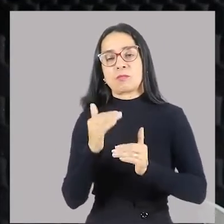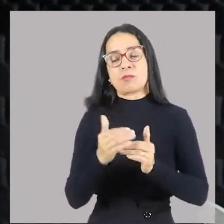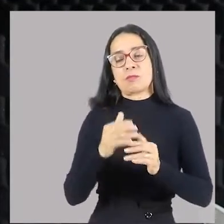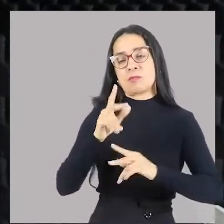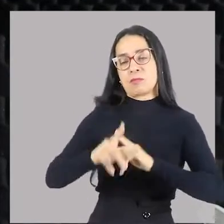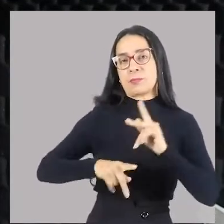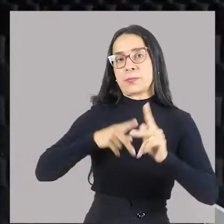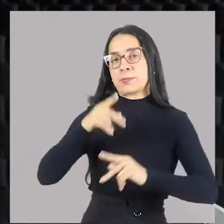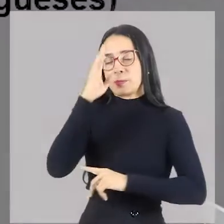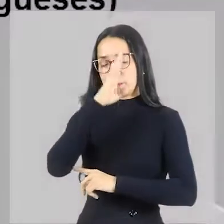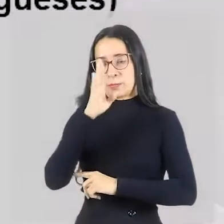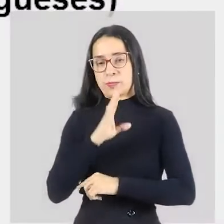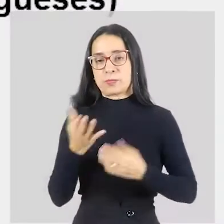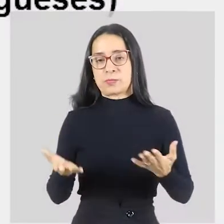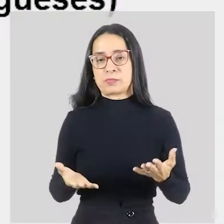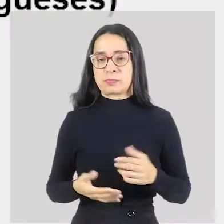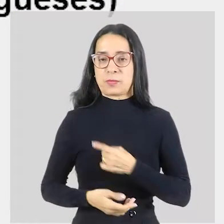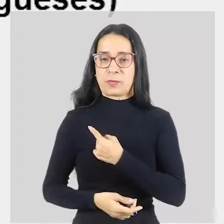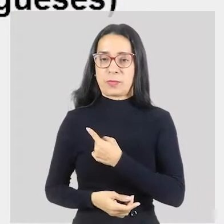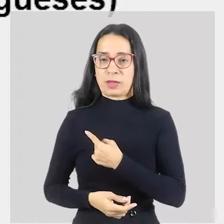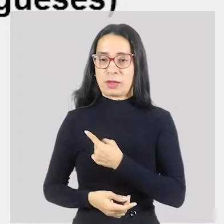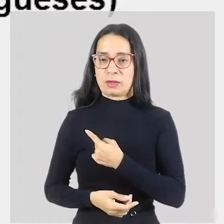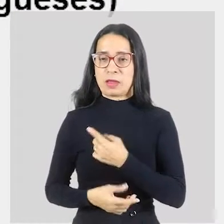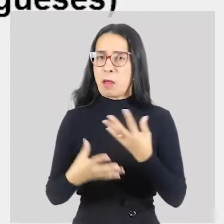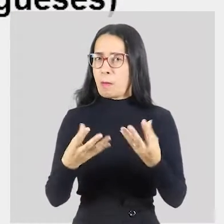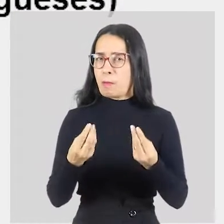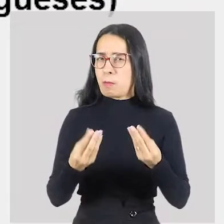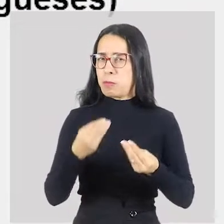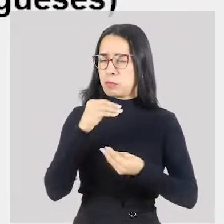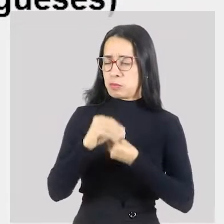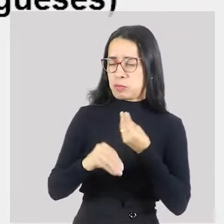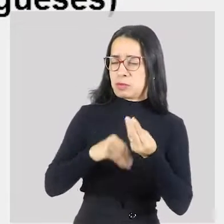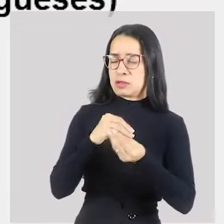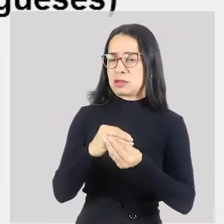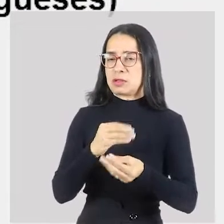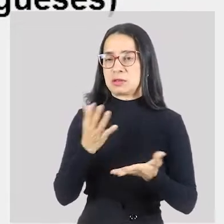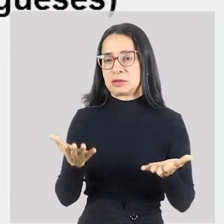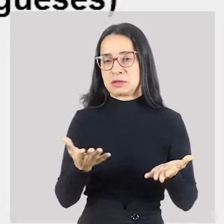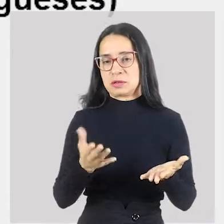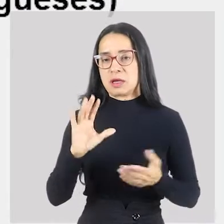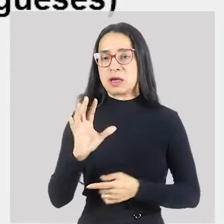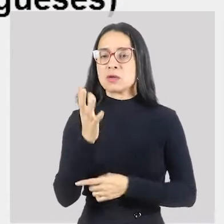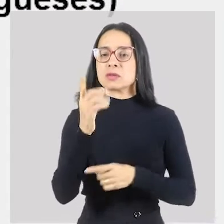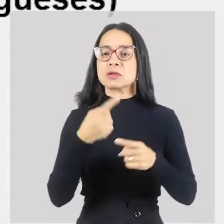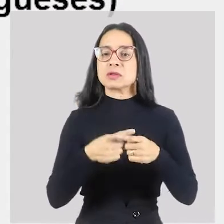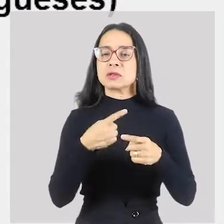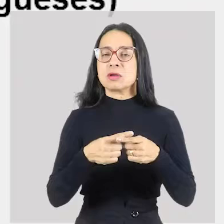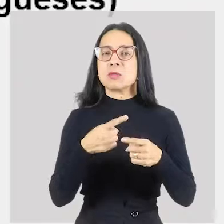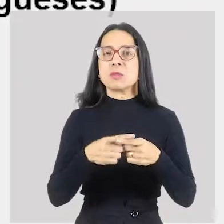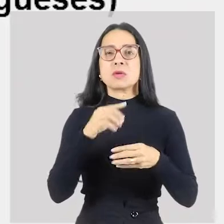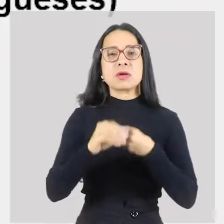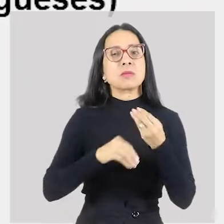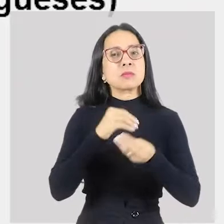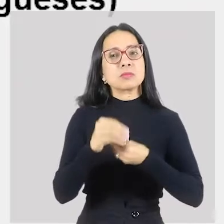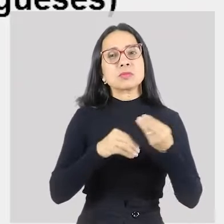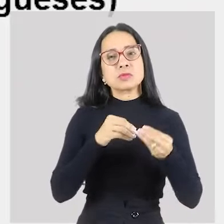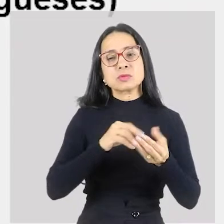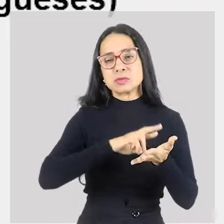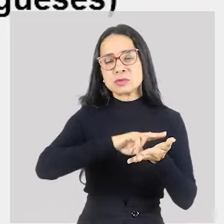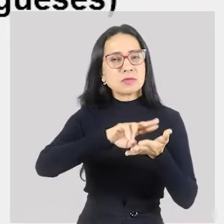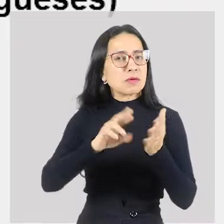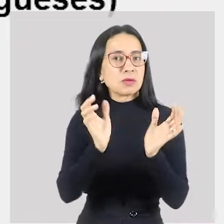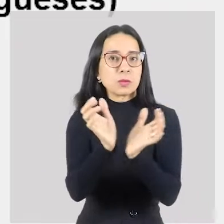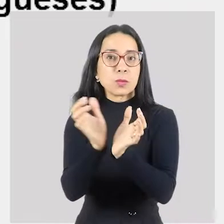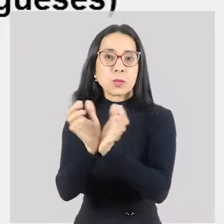população brasileira. A população brasileira é bastante miscigenada. Isso ocorreu em razão da mistura de diversos grupos